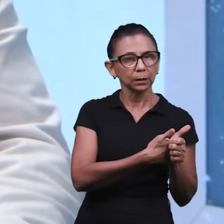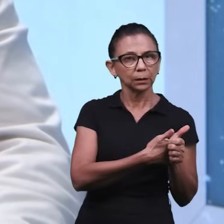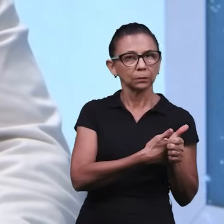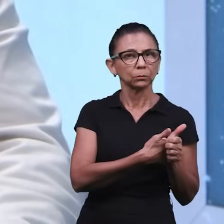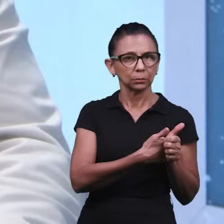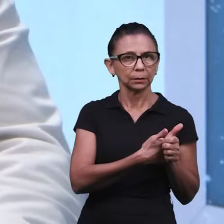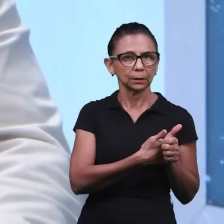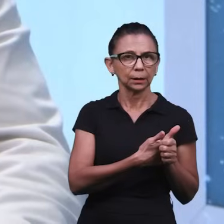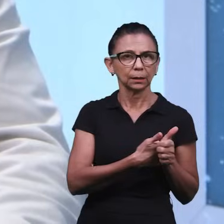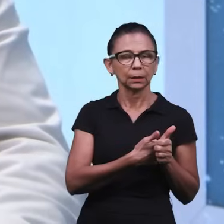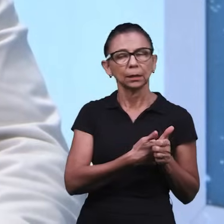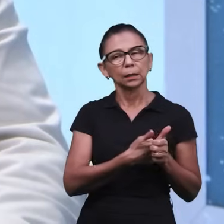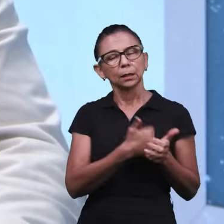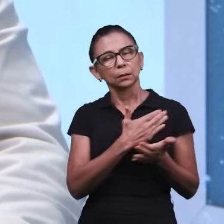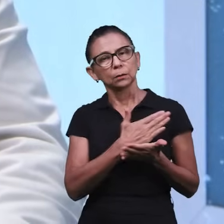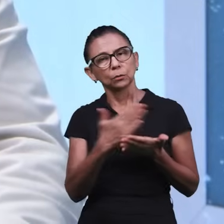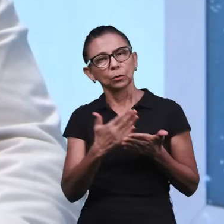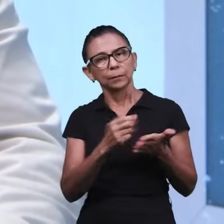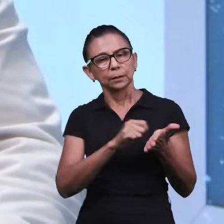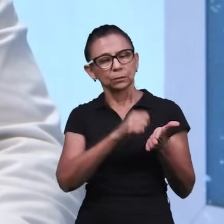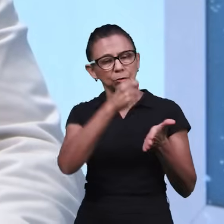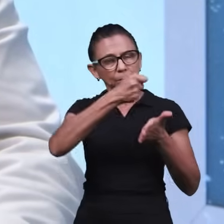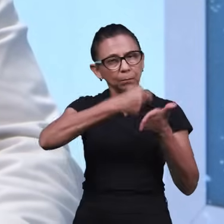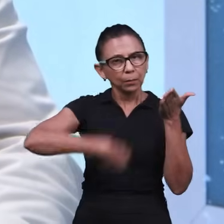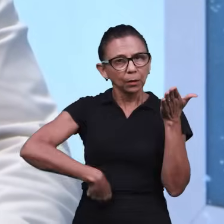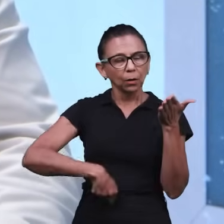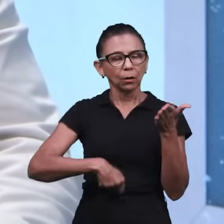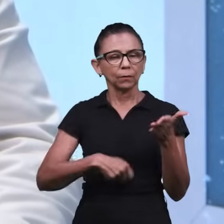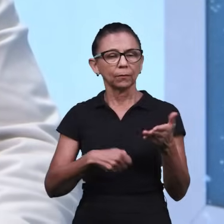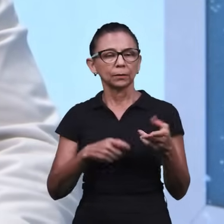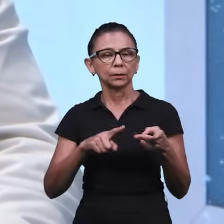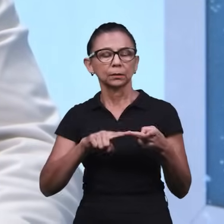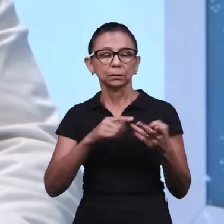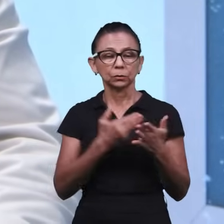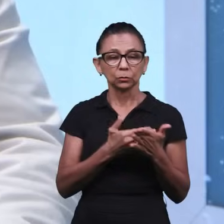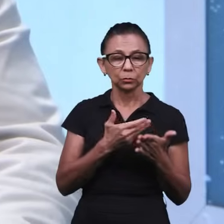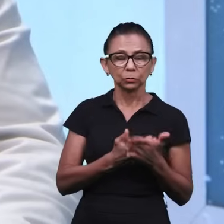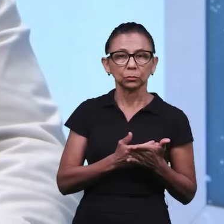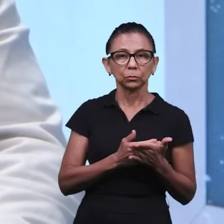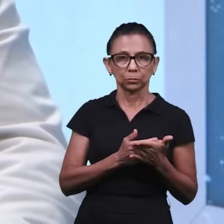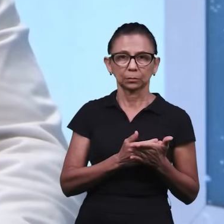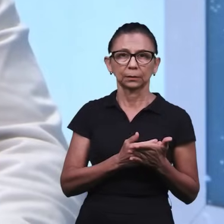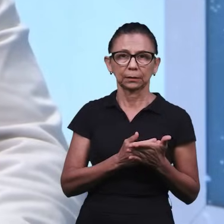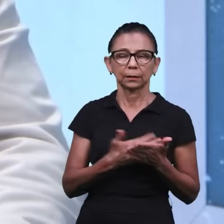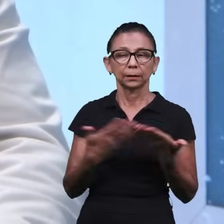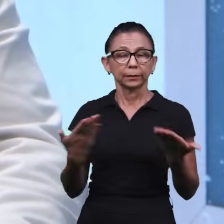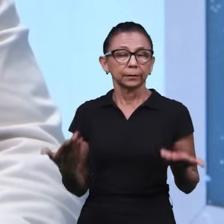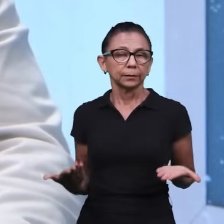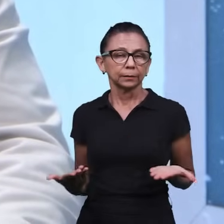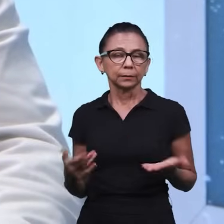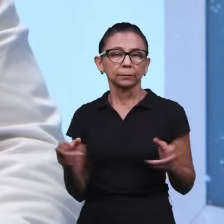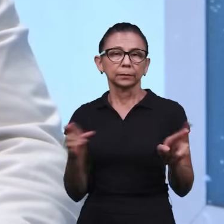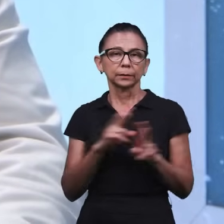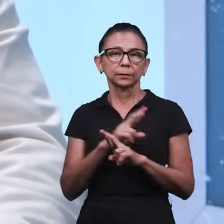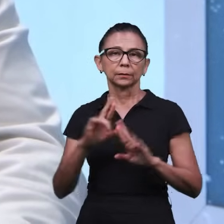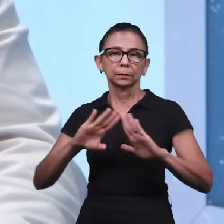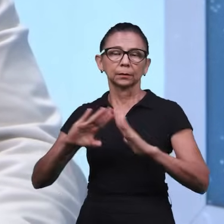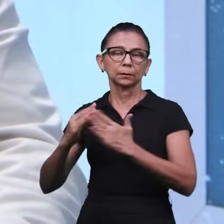nos momentos de prova, nos momentos de estudo. Entendi. Tem uma pessoa que auxilia. Então, nessa parte escolar,